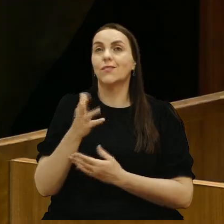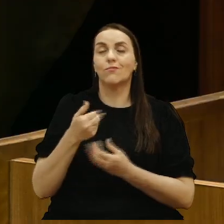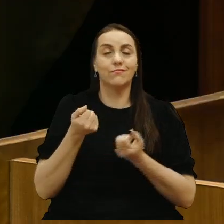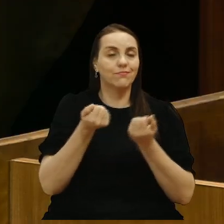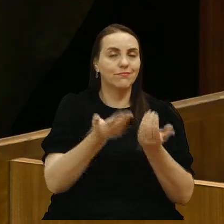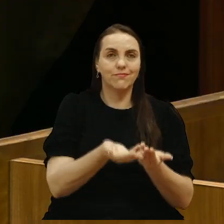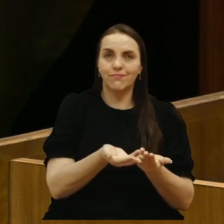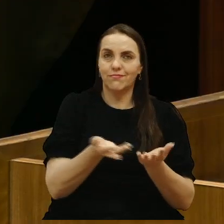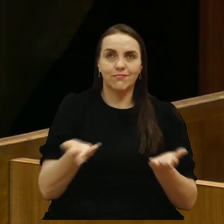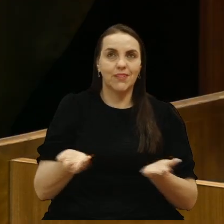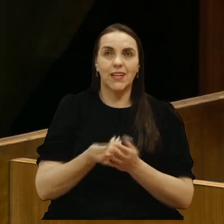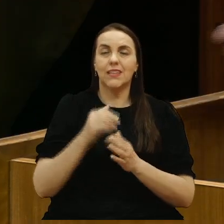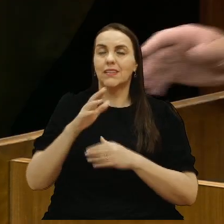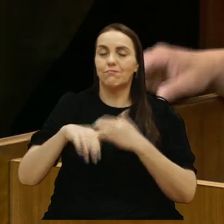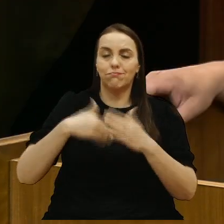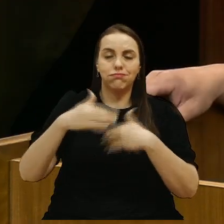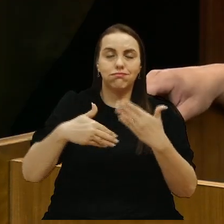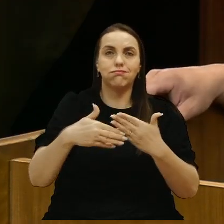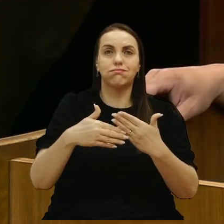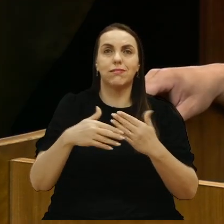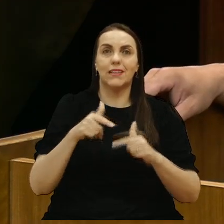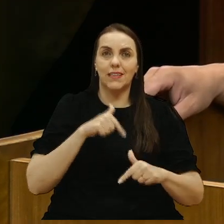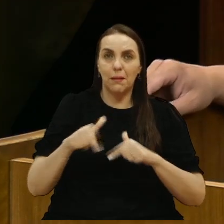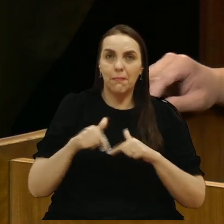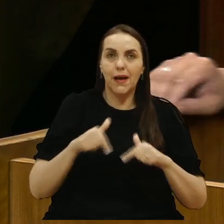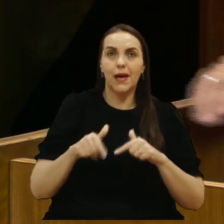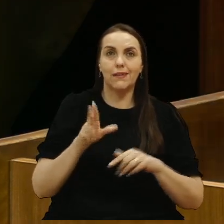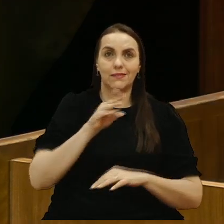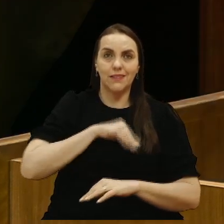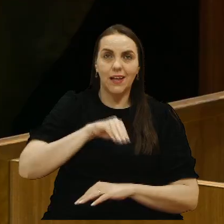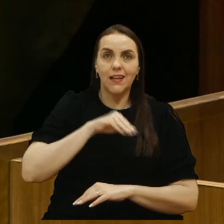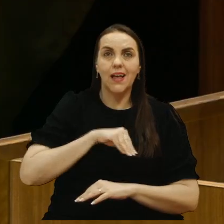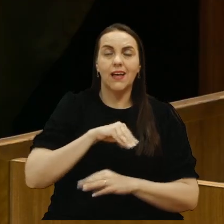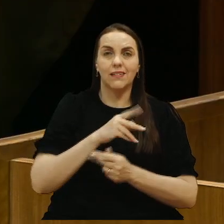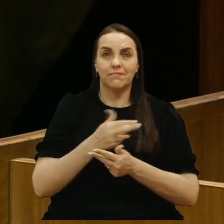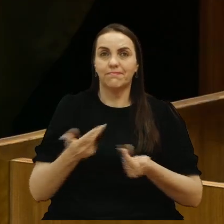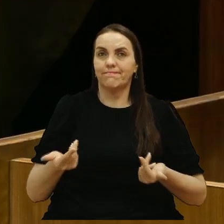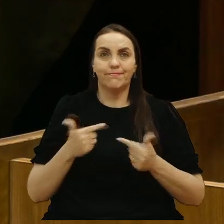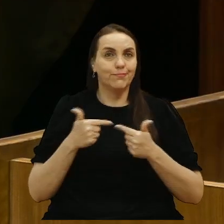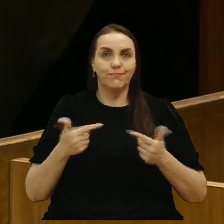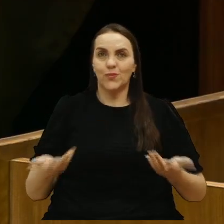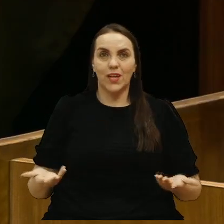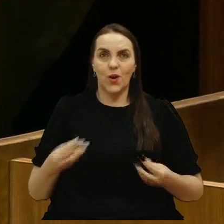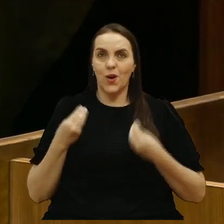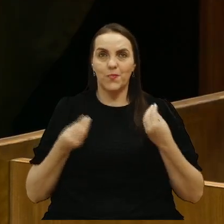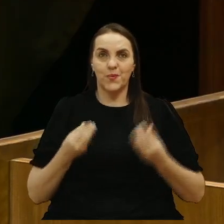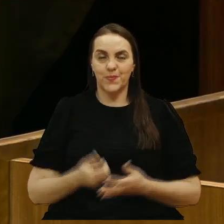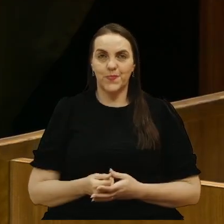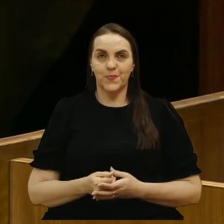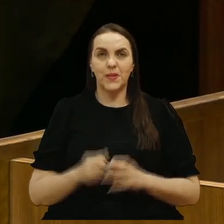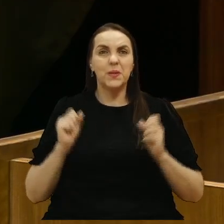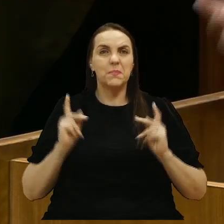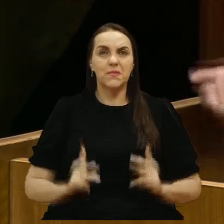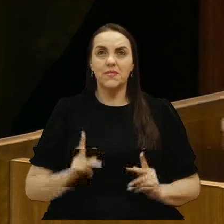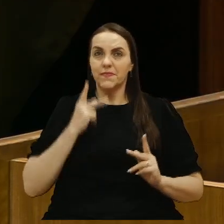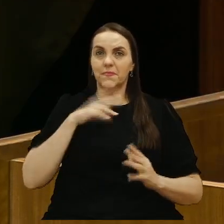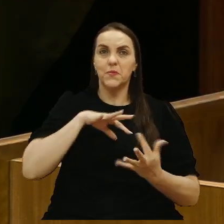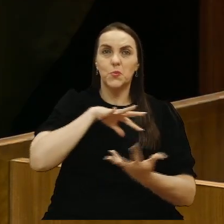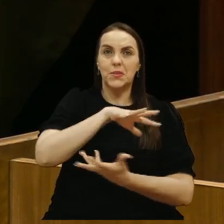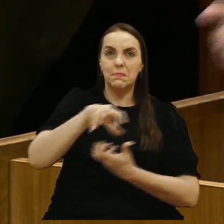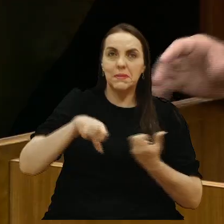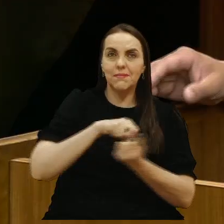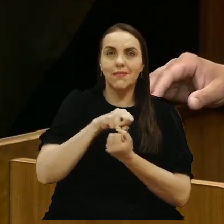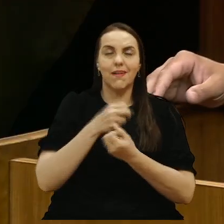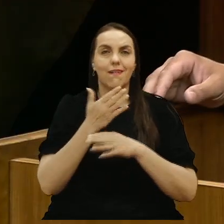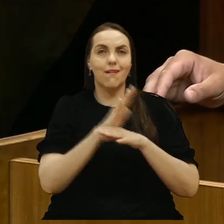Sem recurso, não gera emprego, não gera renda. As pessoas falam tanto em pegar aí sustentabilidade, em ajudar o